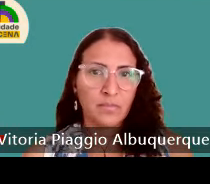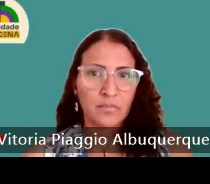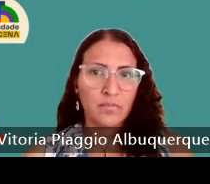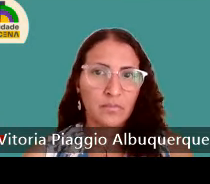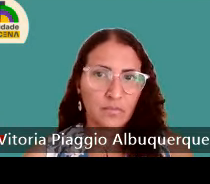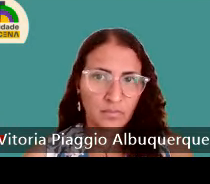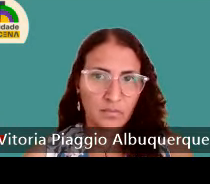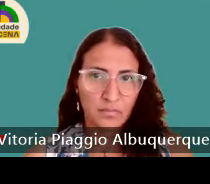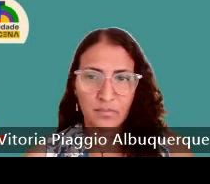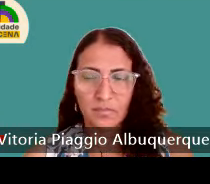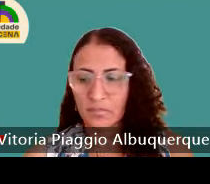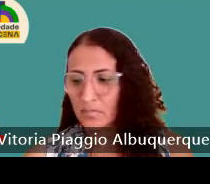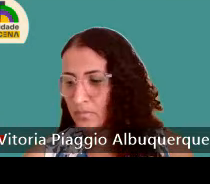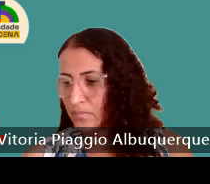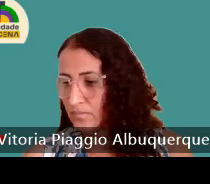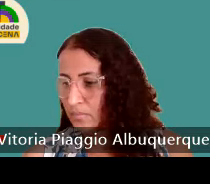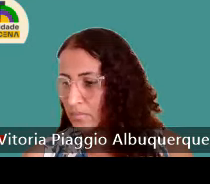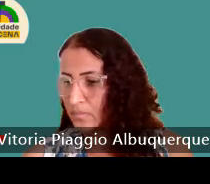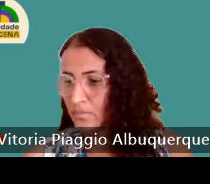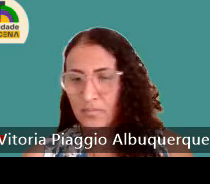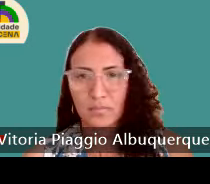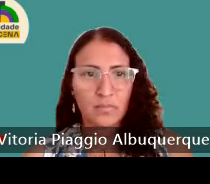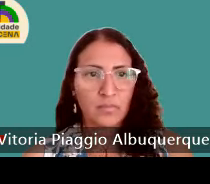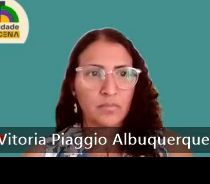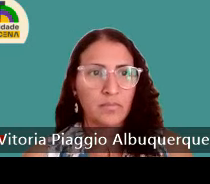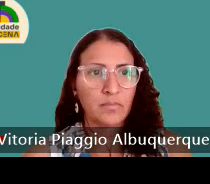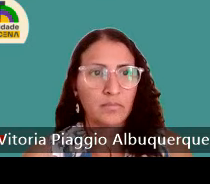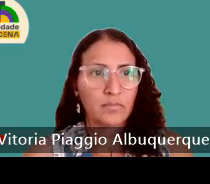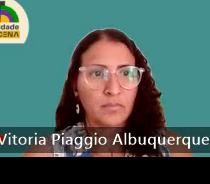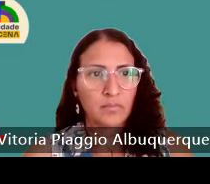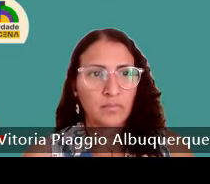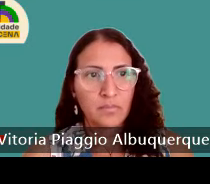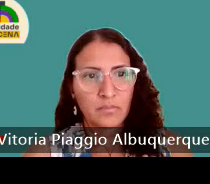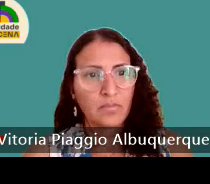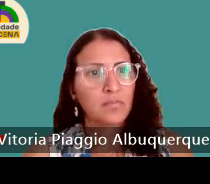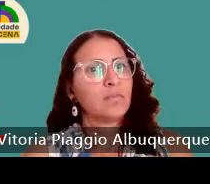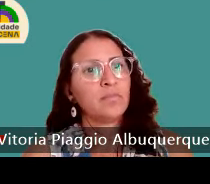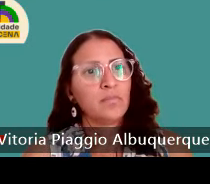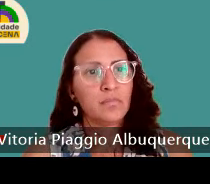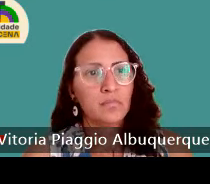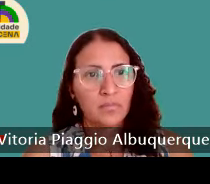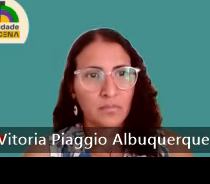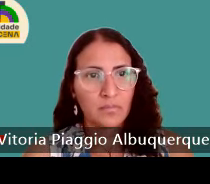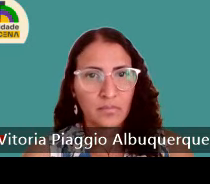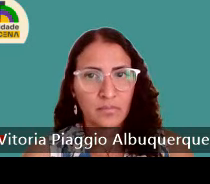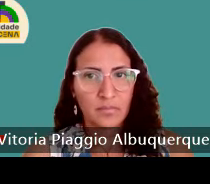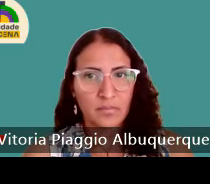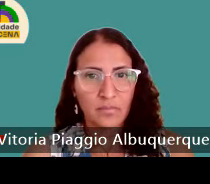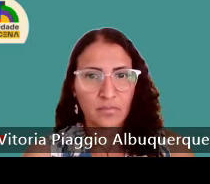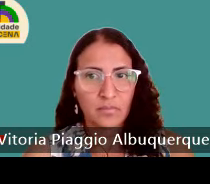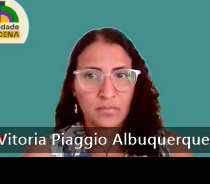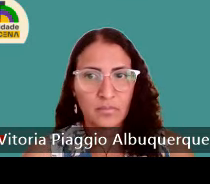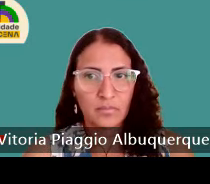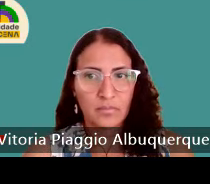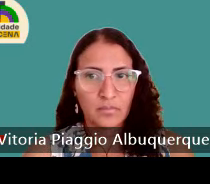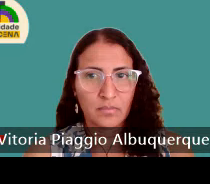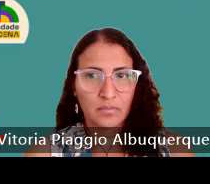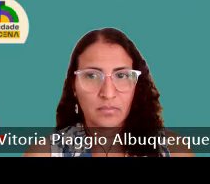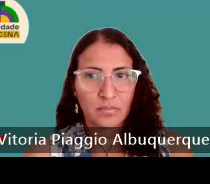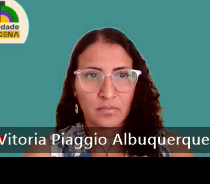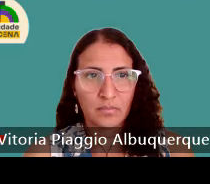crescente aumento por Demanda e uma pressão crescente em torno de nós gestores para que entreguemos mais e melhores